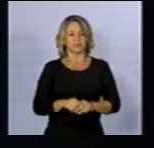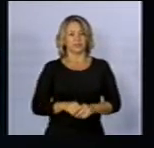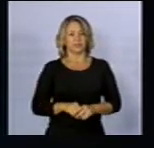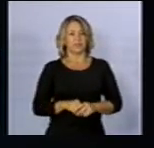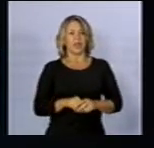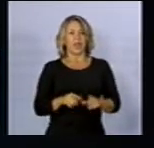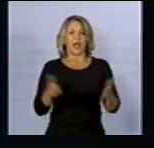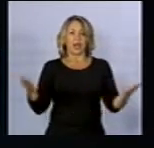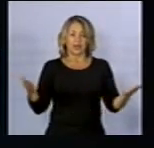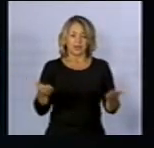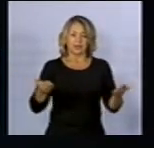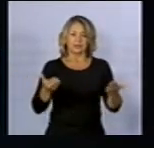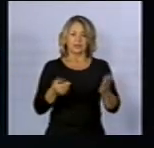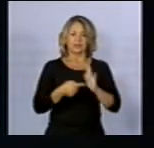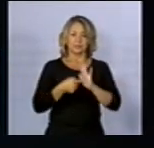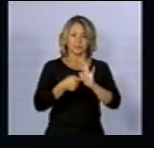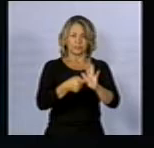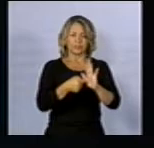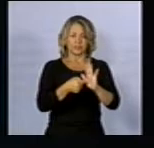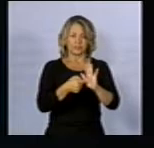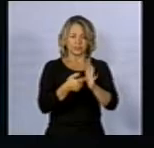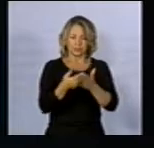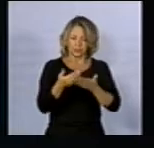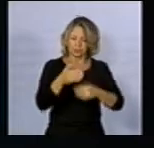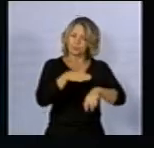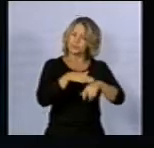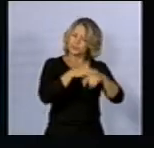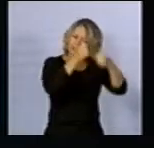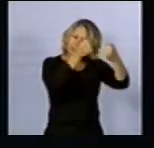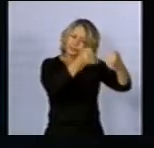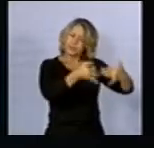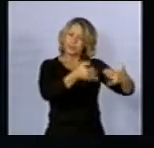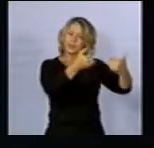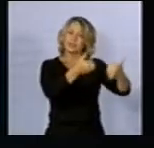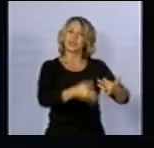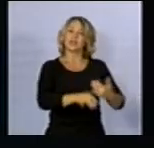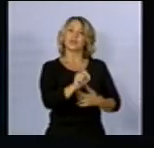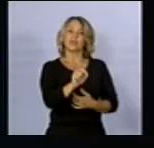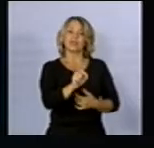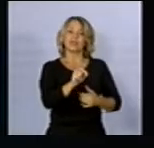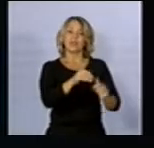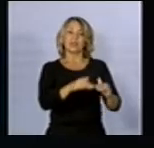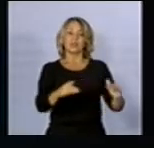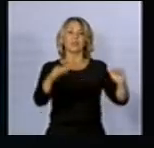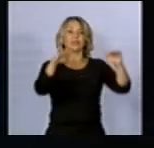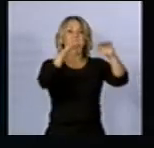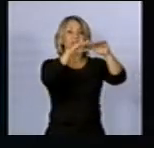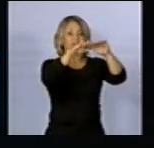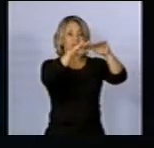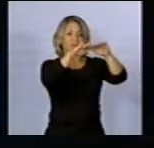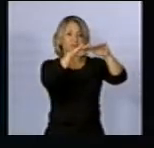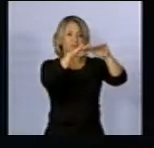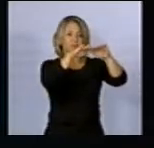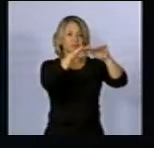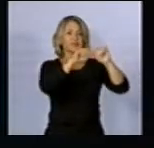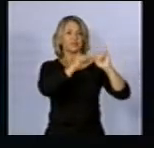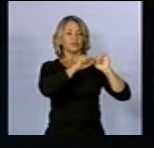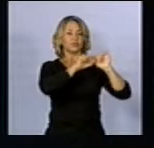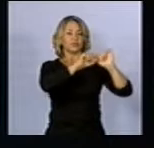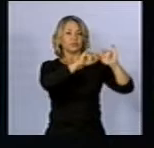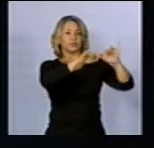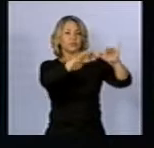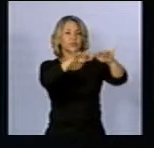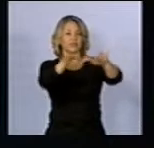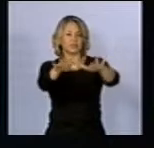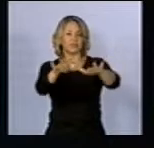Um aspecto que eu gostaria de tratar é que os níveis de exposição, e não estou falando aqui apenas